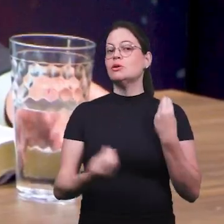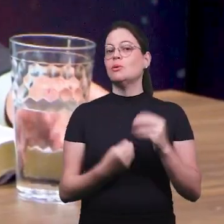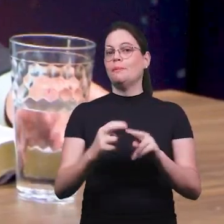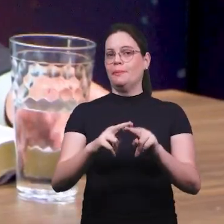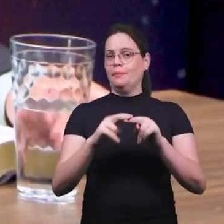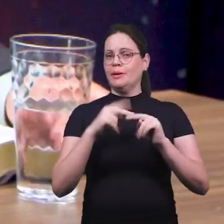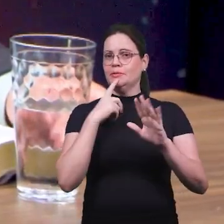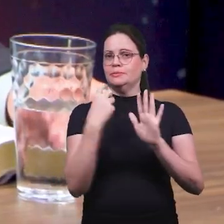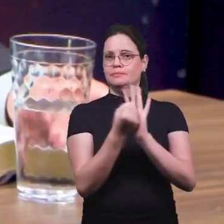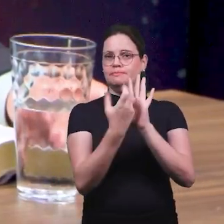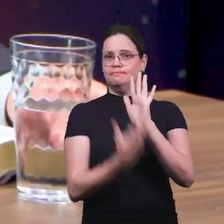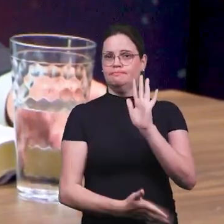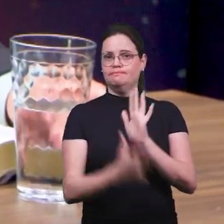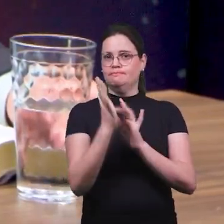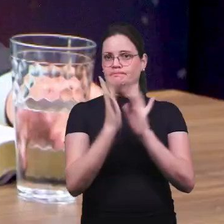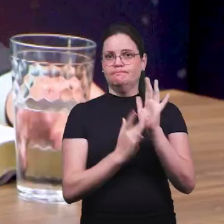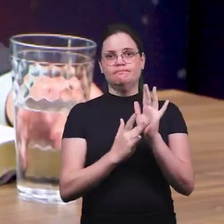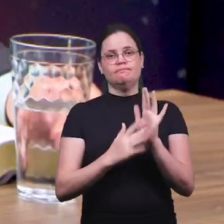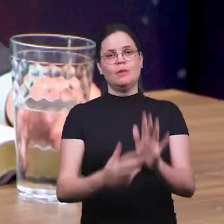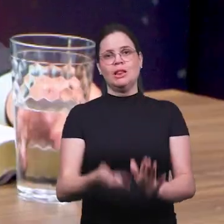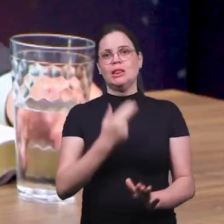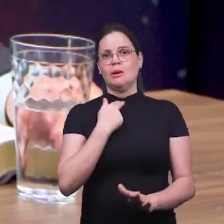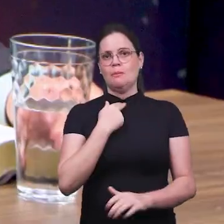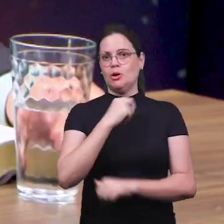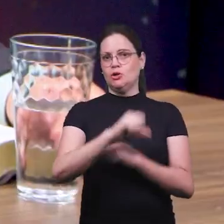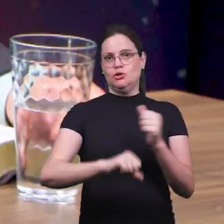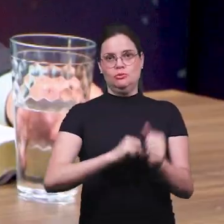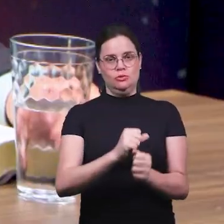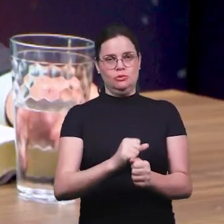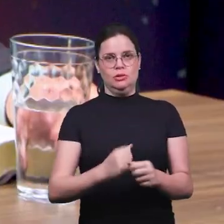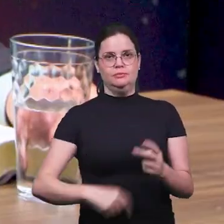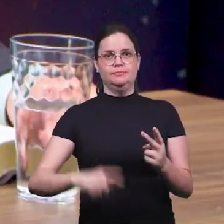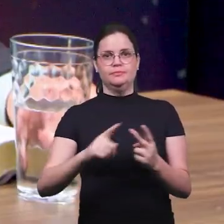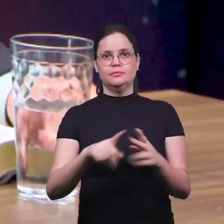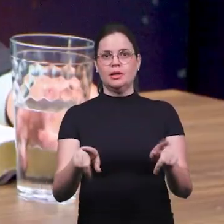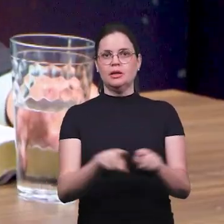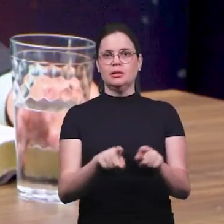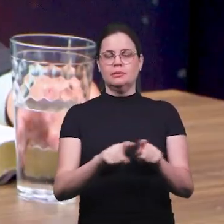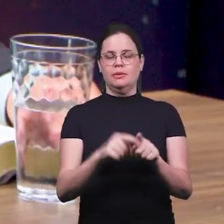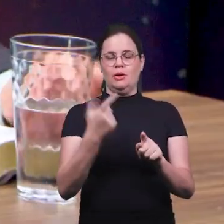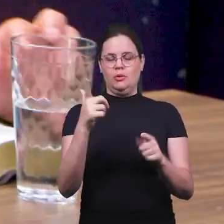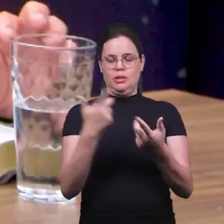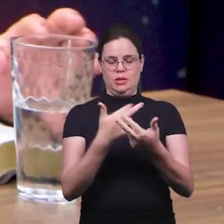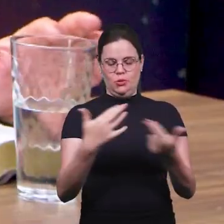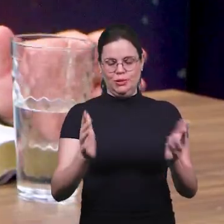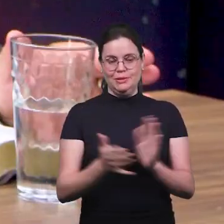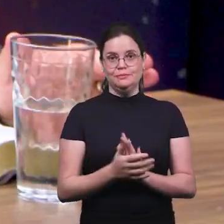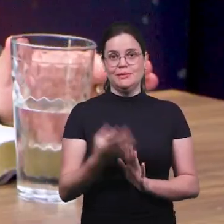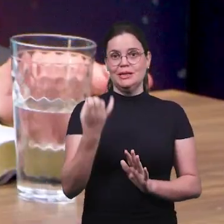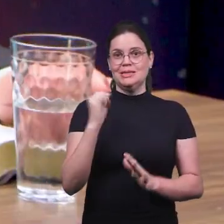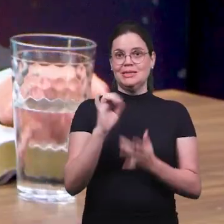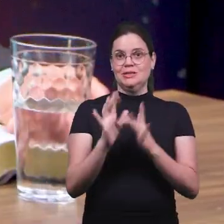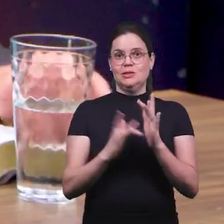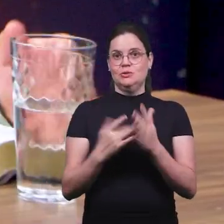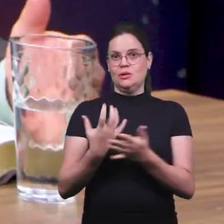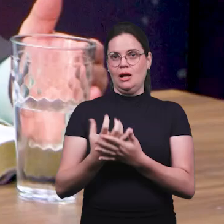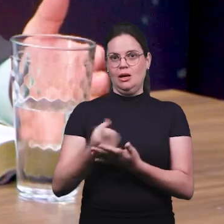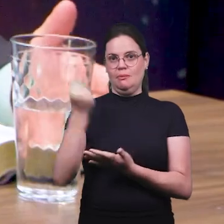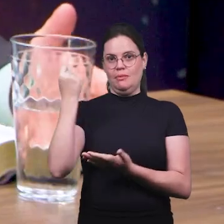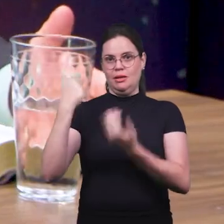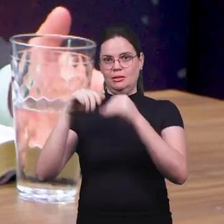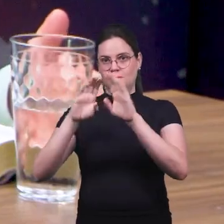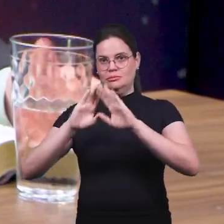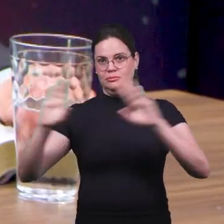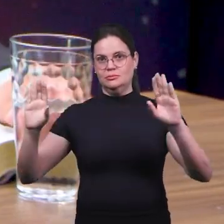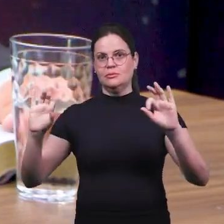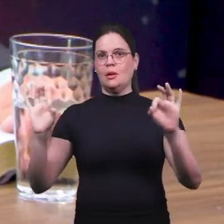está determinado e não pode ser mudado. E aí nós vamos entrar em outro aspecto. Se Jesus arrebatar a igreja, é onde há a